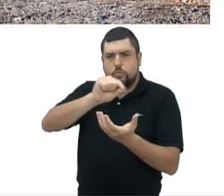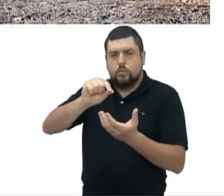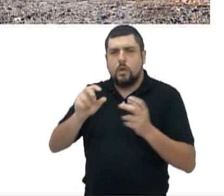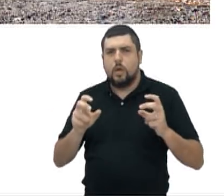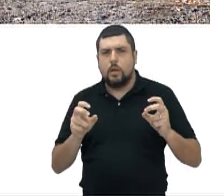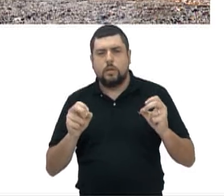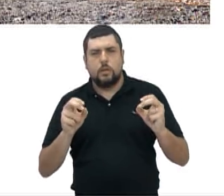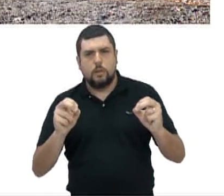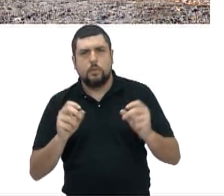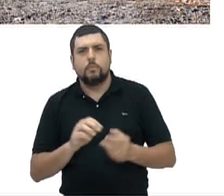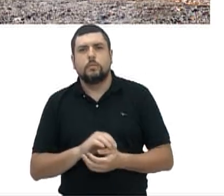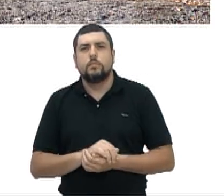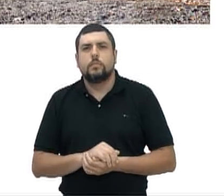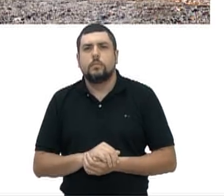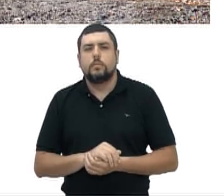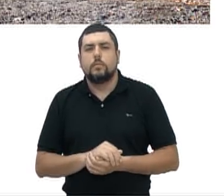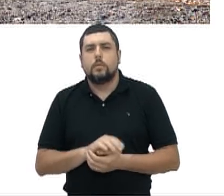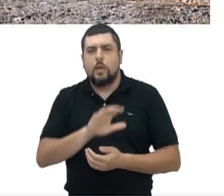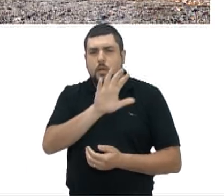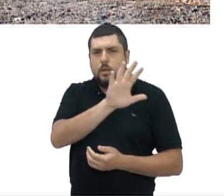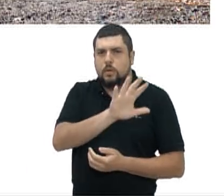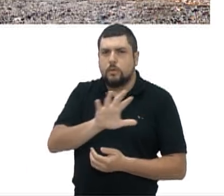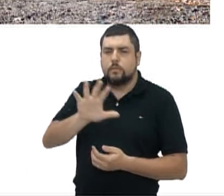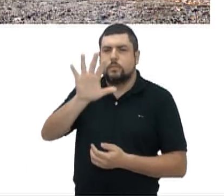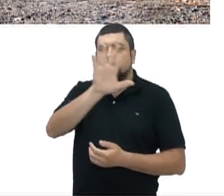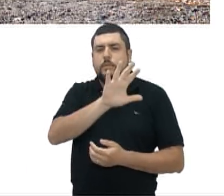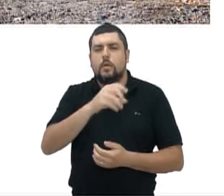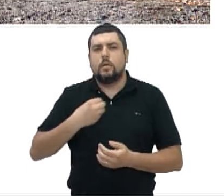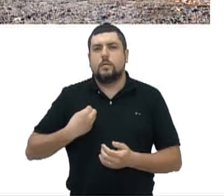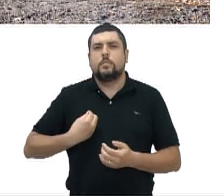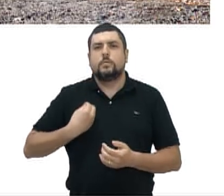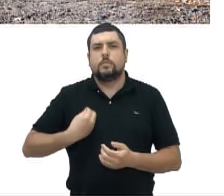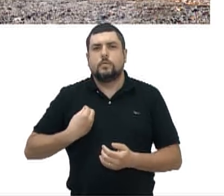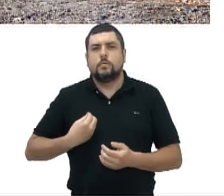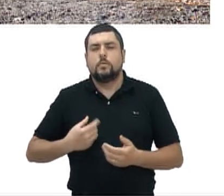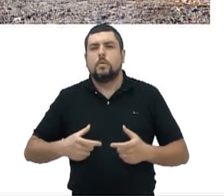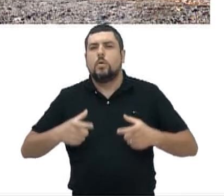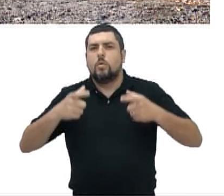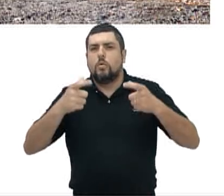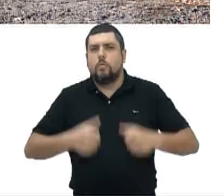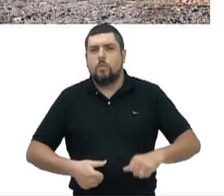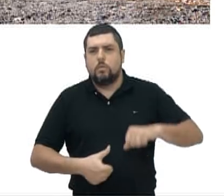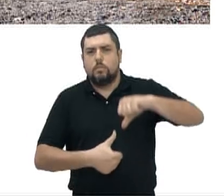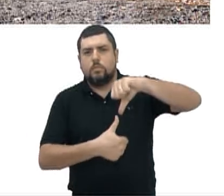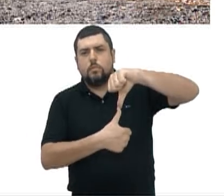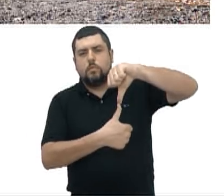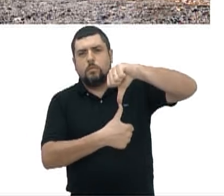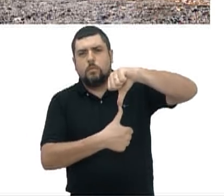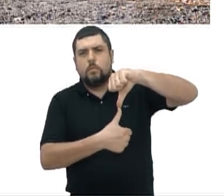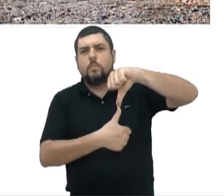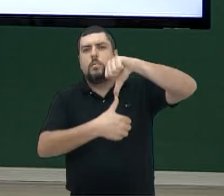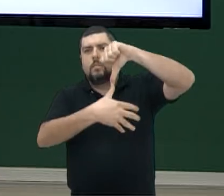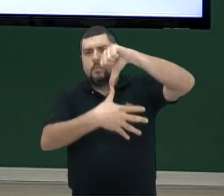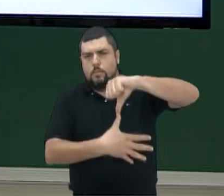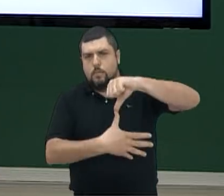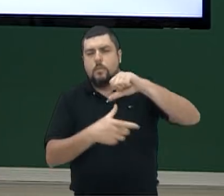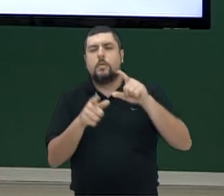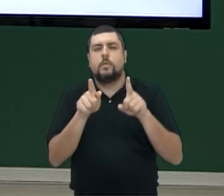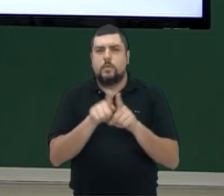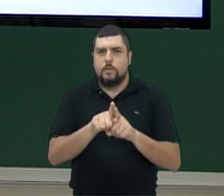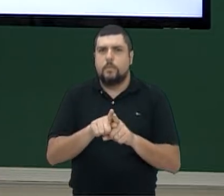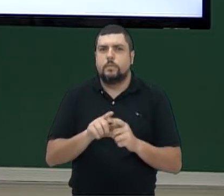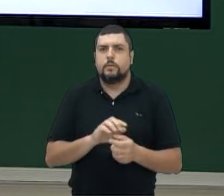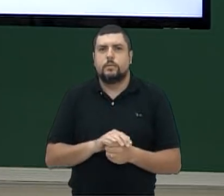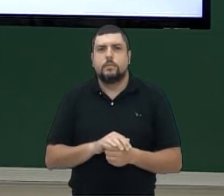florestas tropicais estão localizadas principalmente na América Central e na América do Sul, em função da